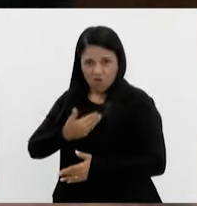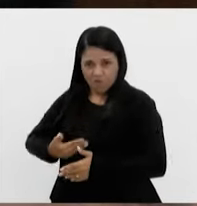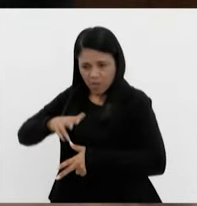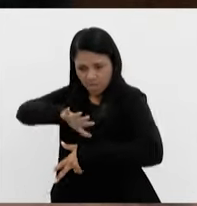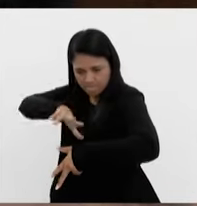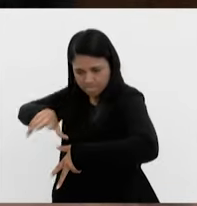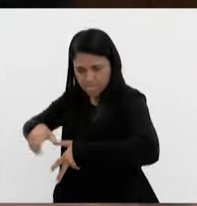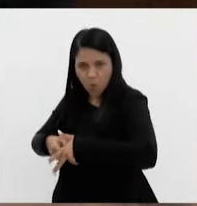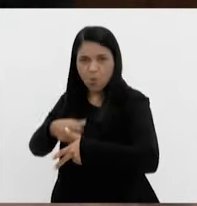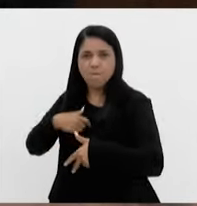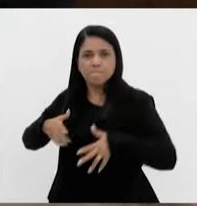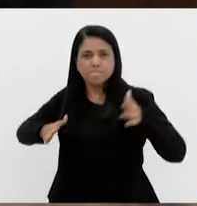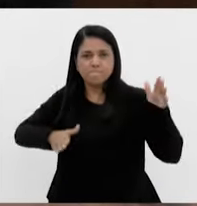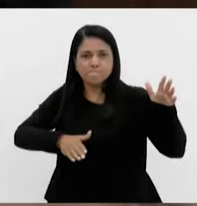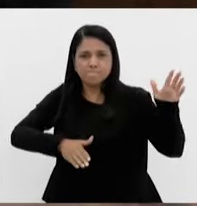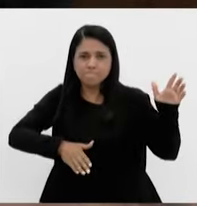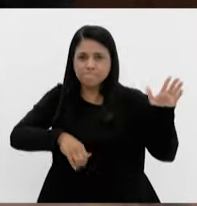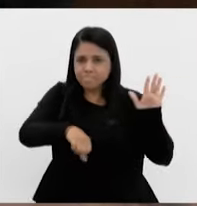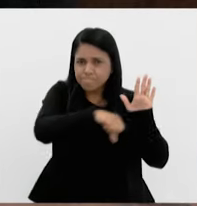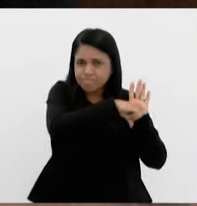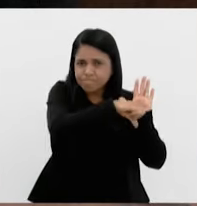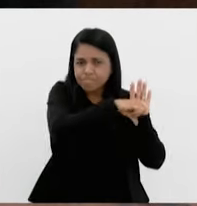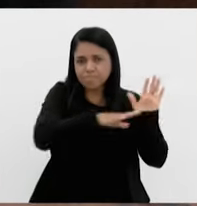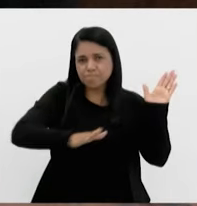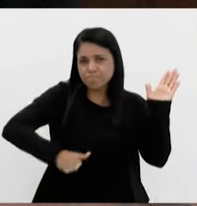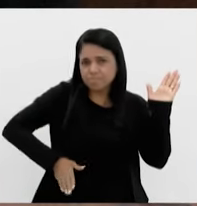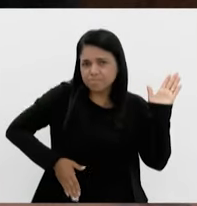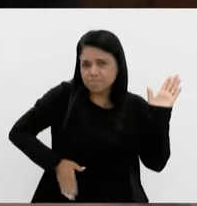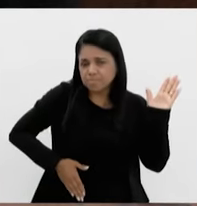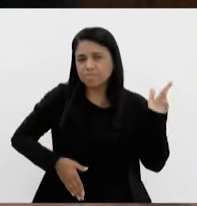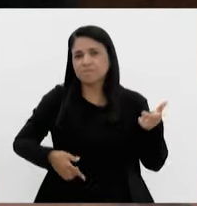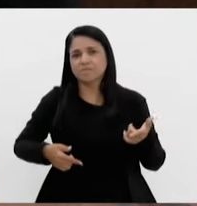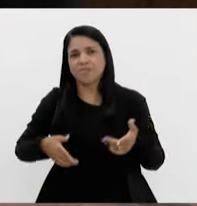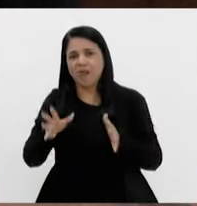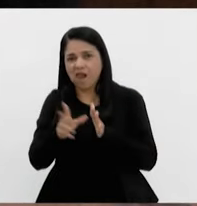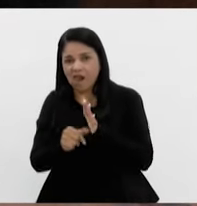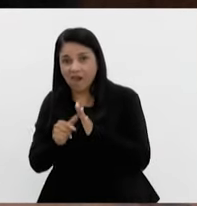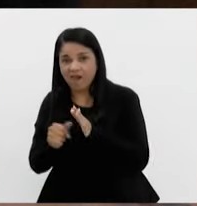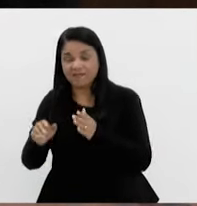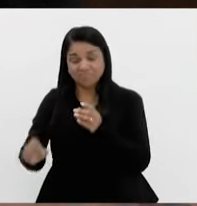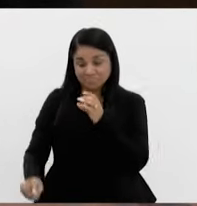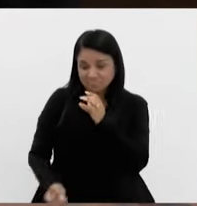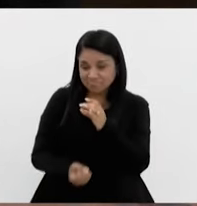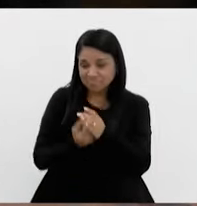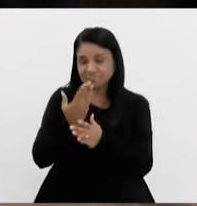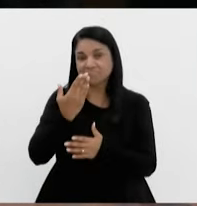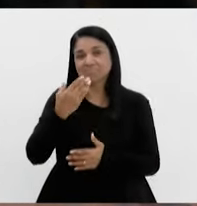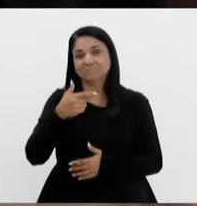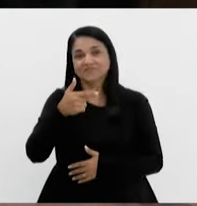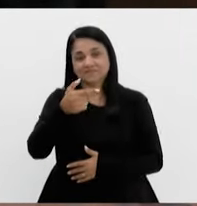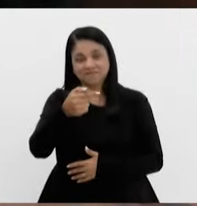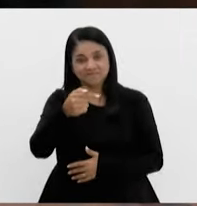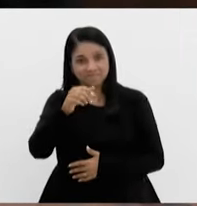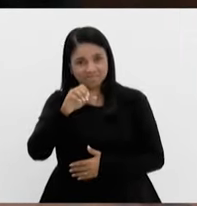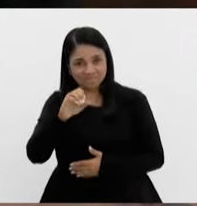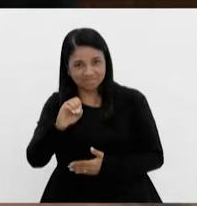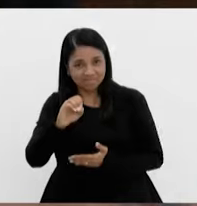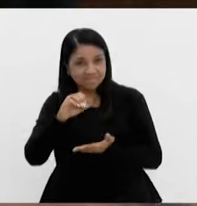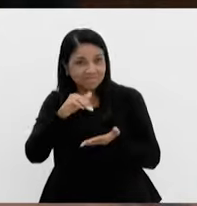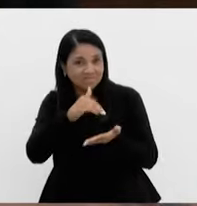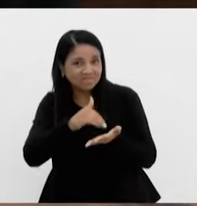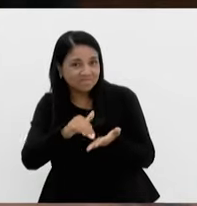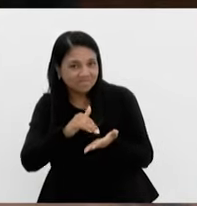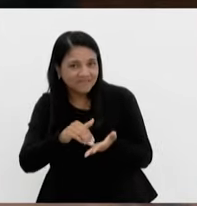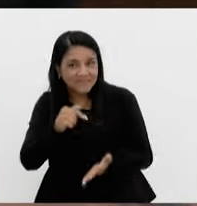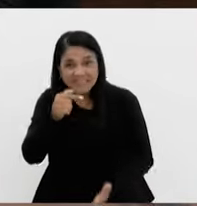bandidos vagabundos ladrões cria a 7ª secretaria nós estamos falando